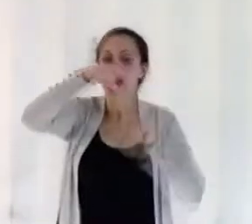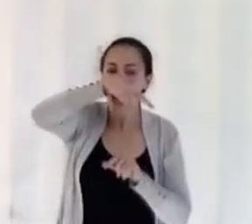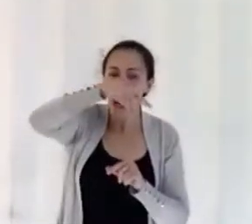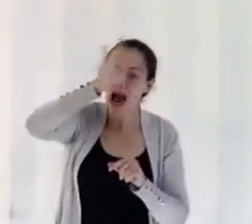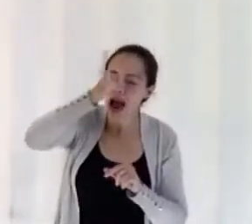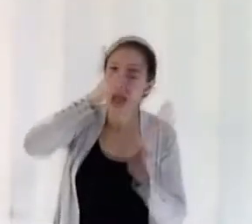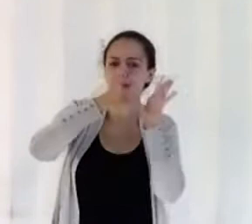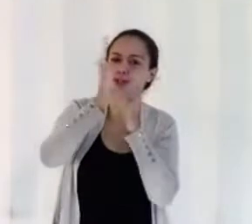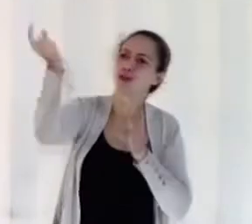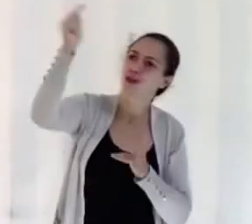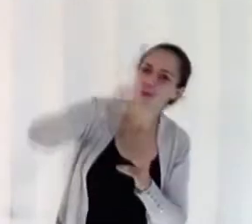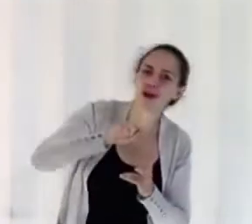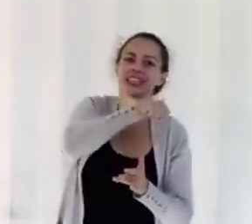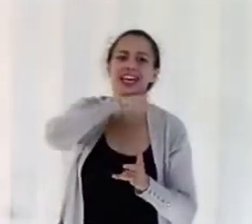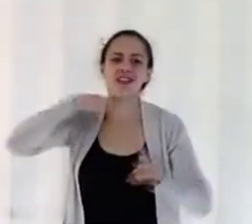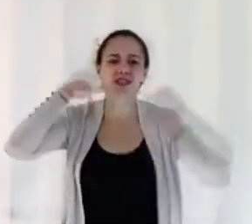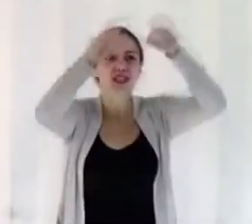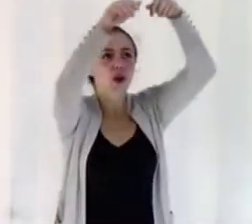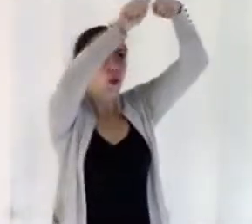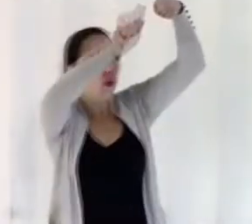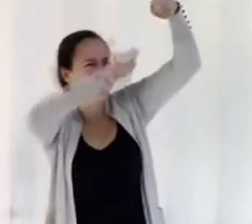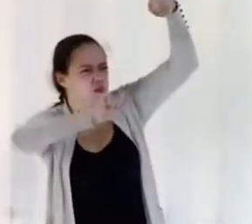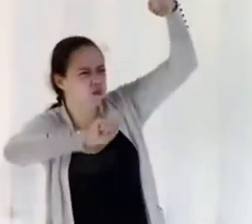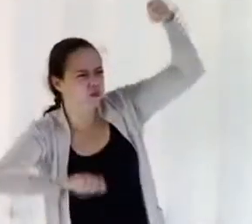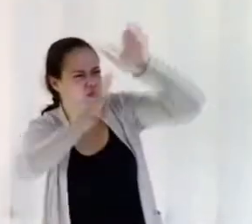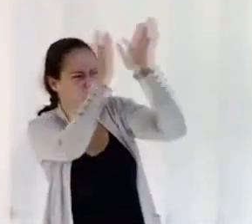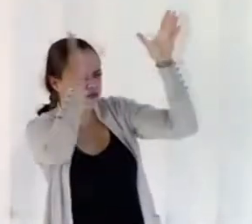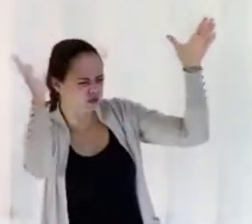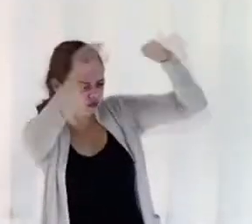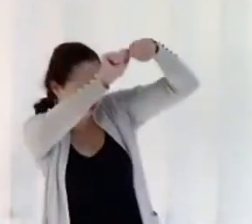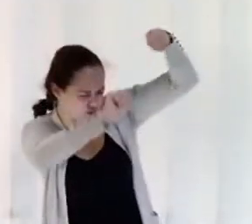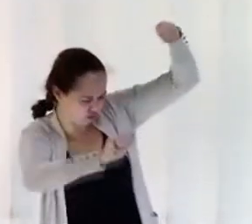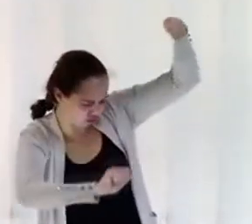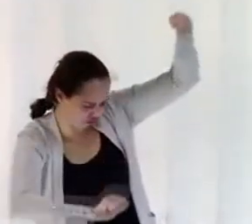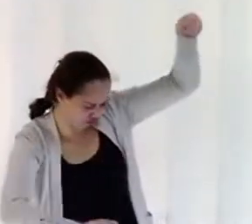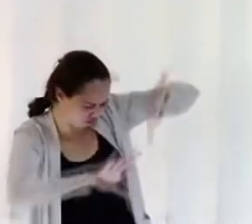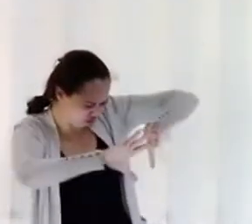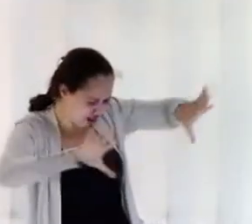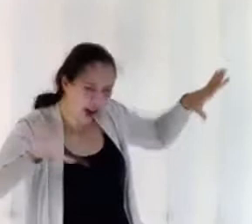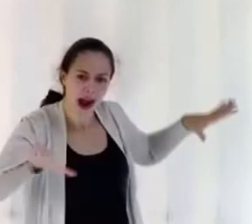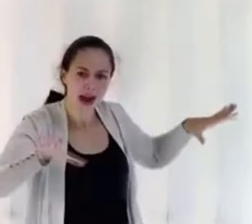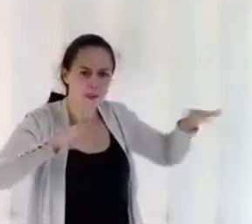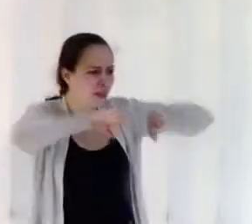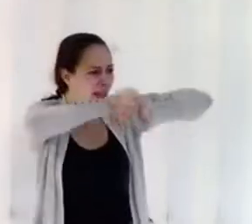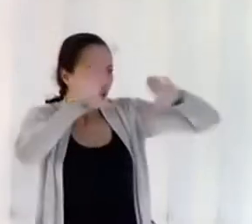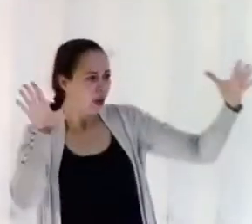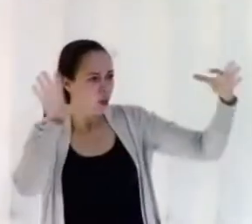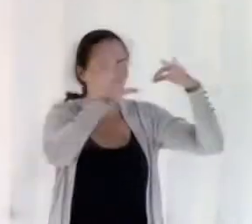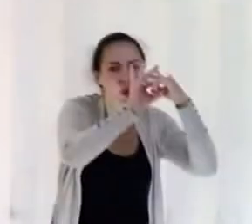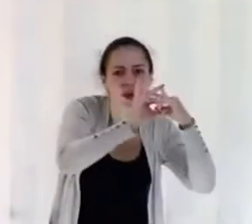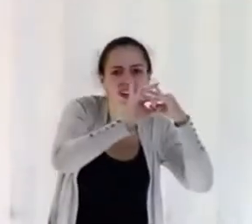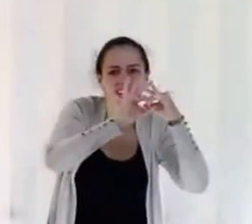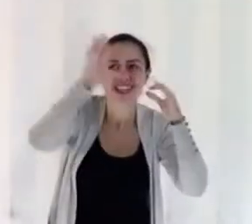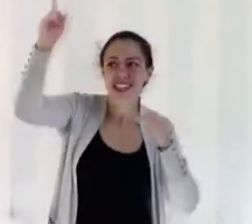seguros na certeza daquilo que esperamos. E essa palavra de Deus que vem por meio de Cristo é o combustível